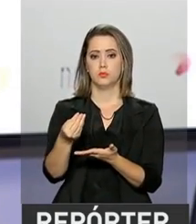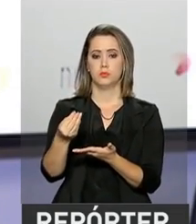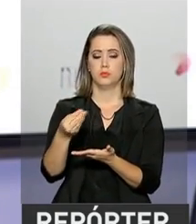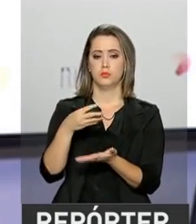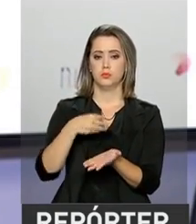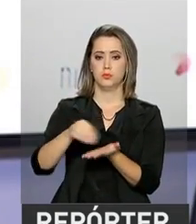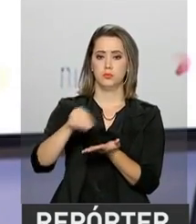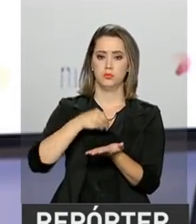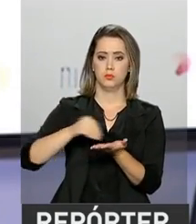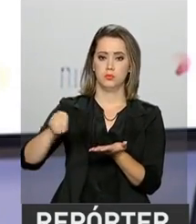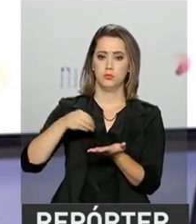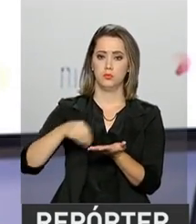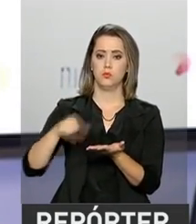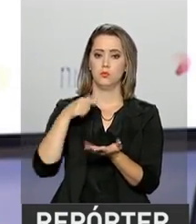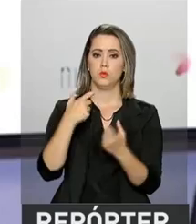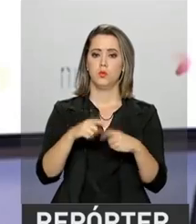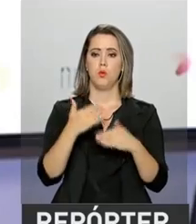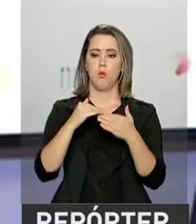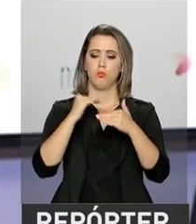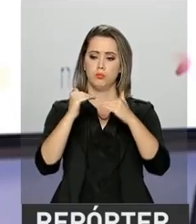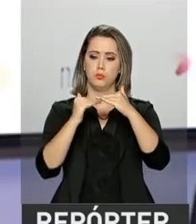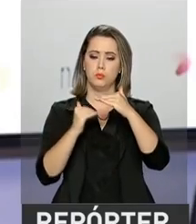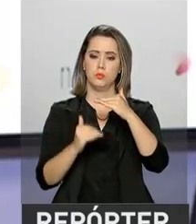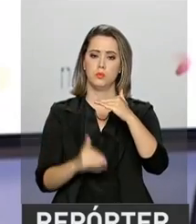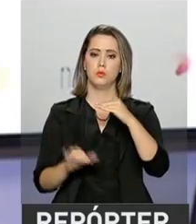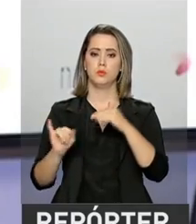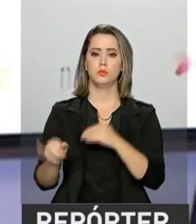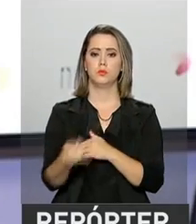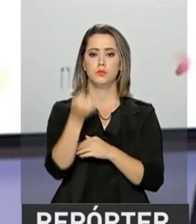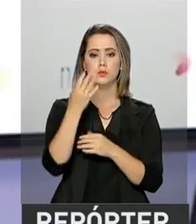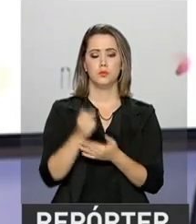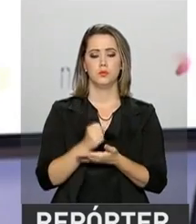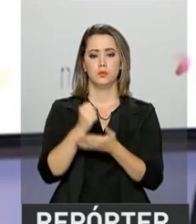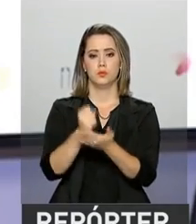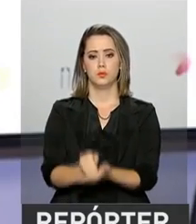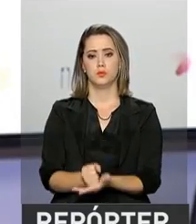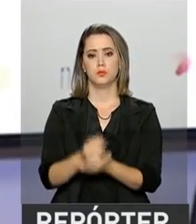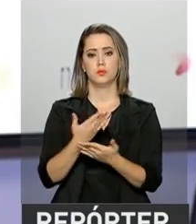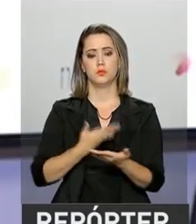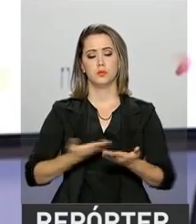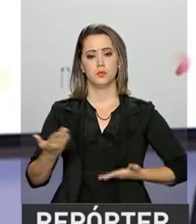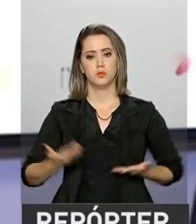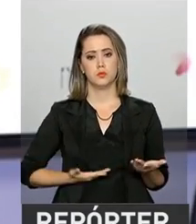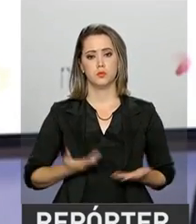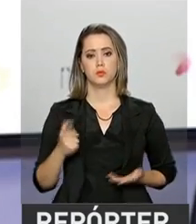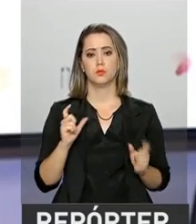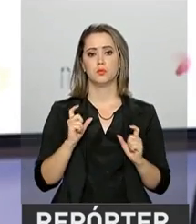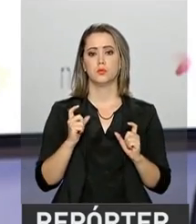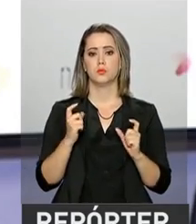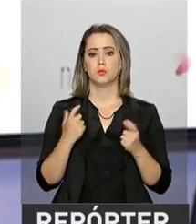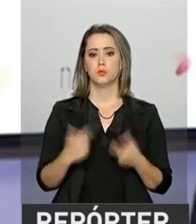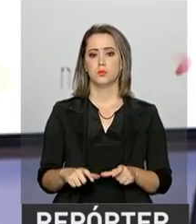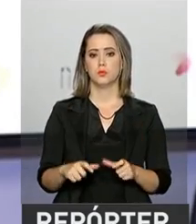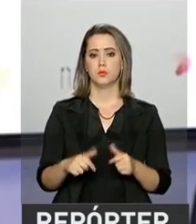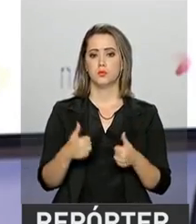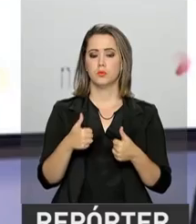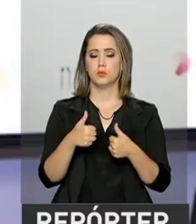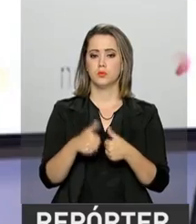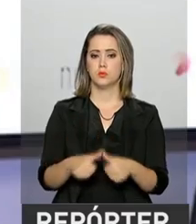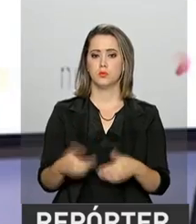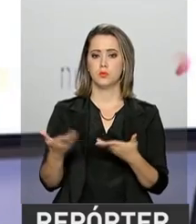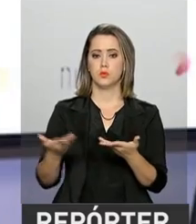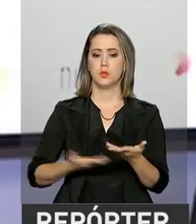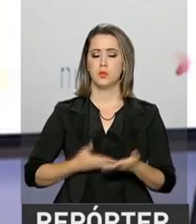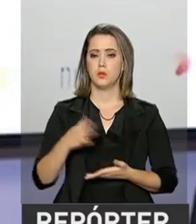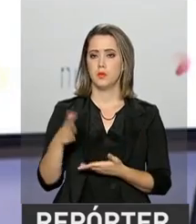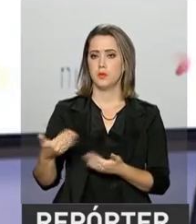do serviço do seu lugar na fila das oportunidades da disposição de serviços onde eh está o serviço de saúde mais